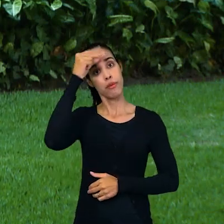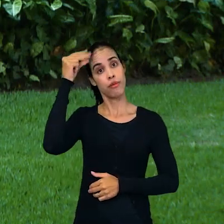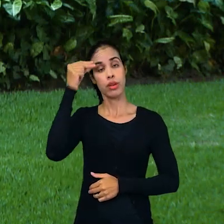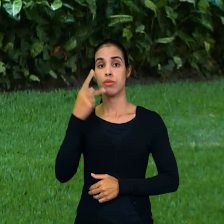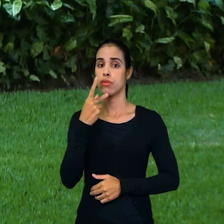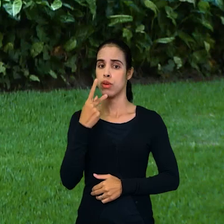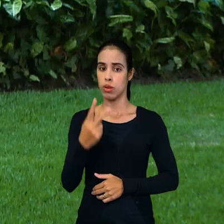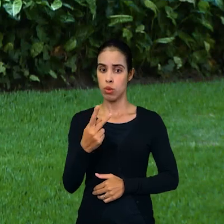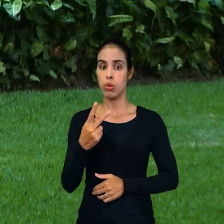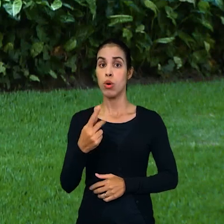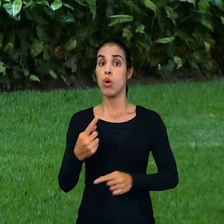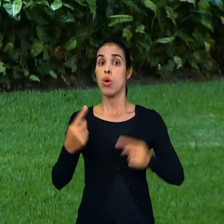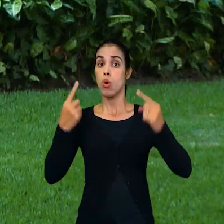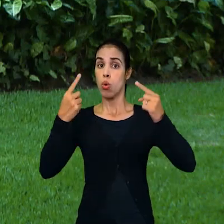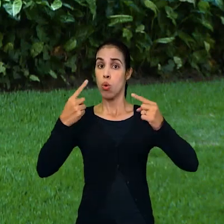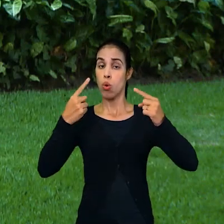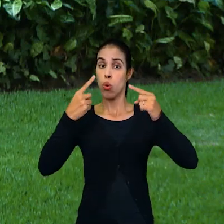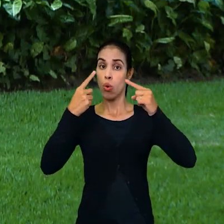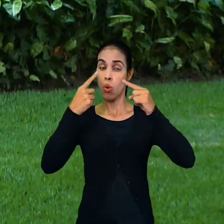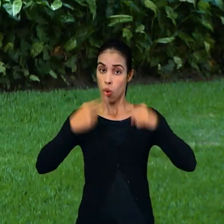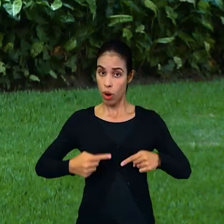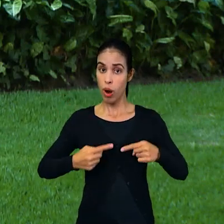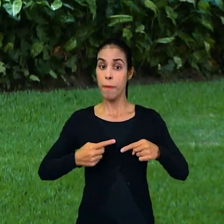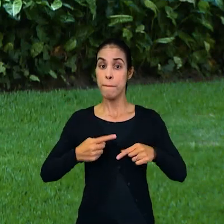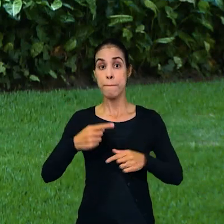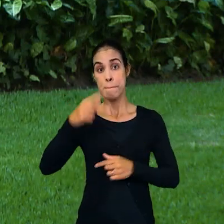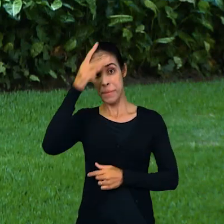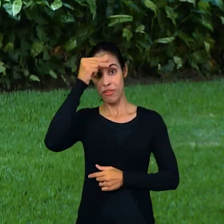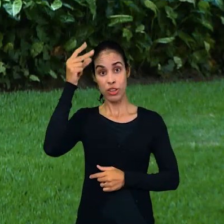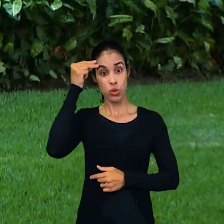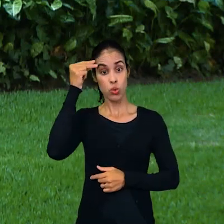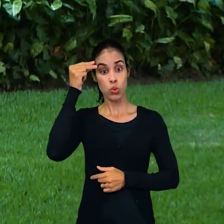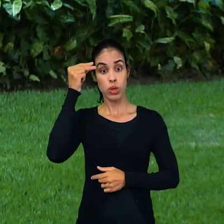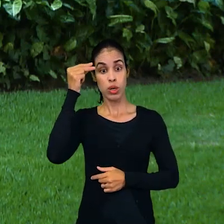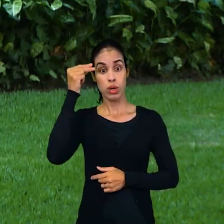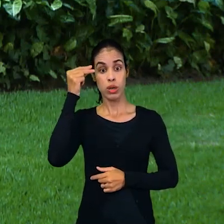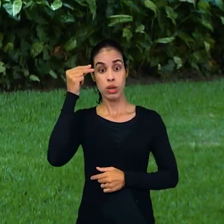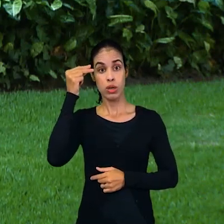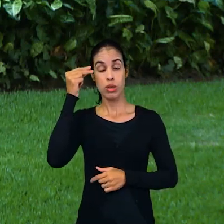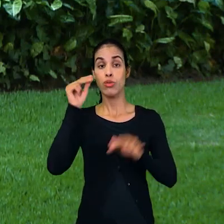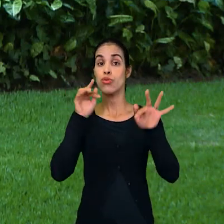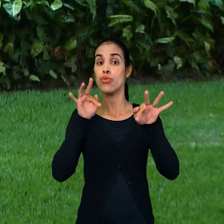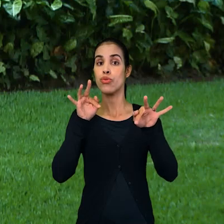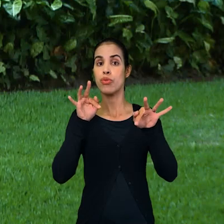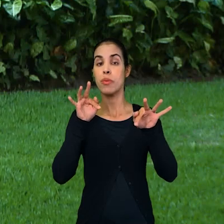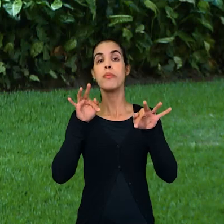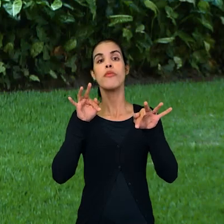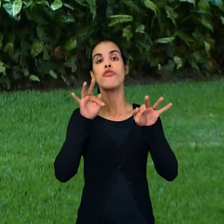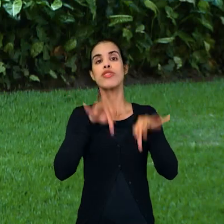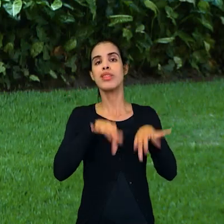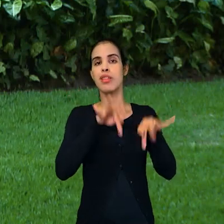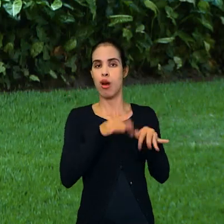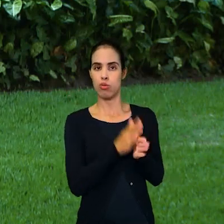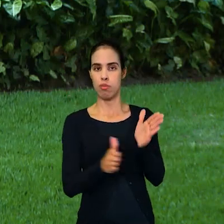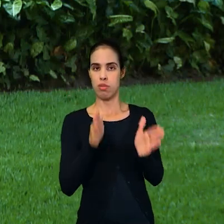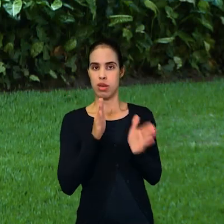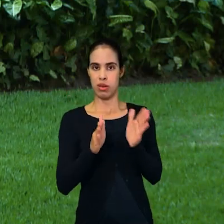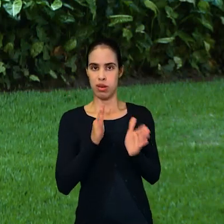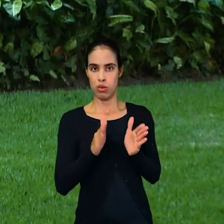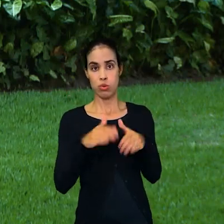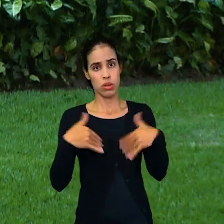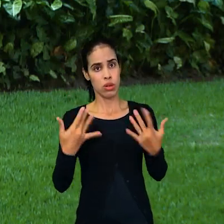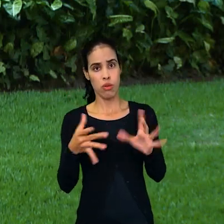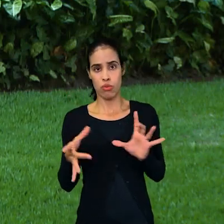o político disse que concorreu à prefeitura de Goiânia e que o policial prestou serviço no fim da campanha, portanto,